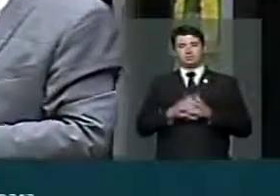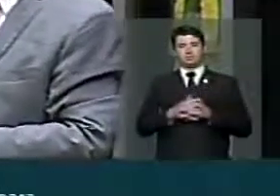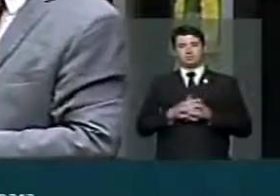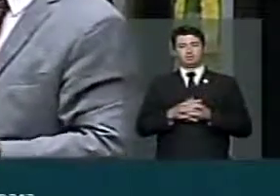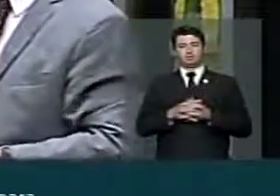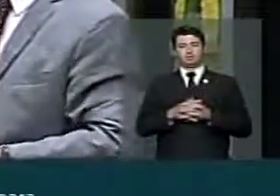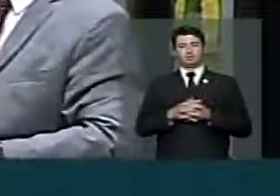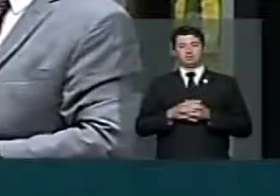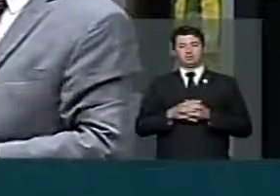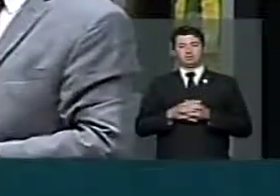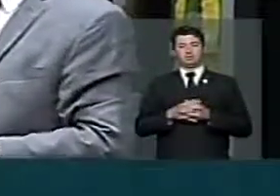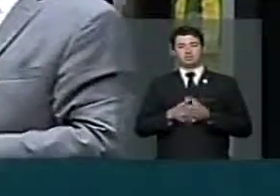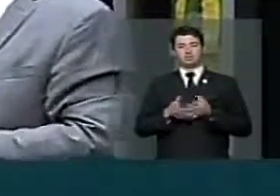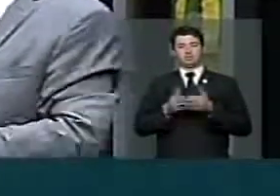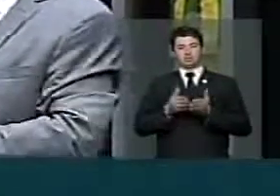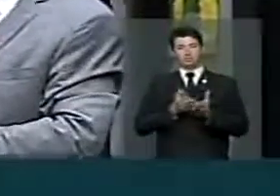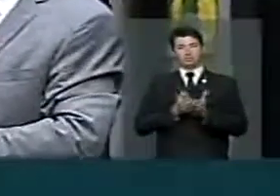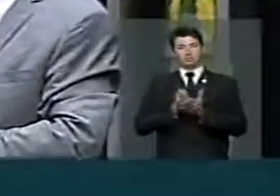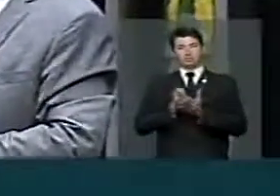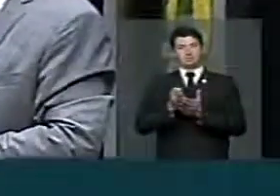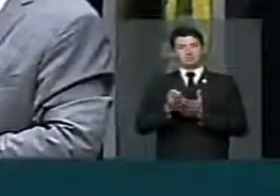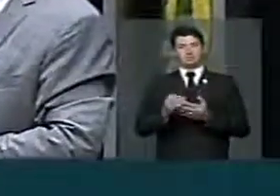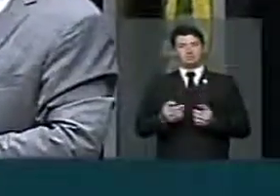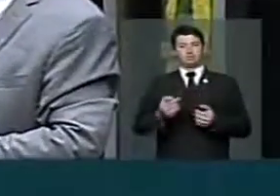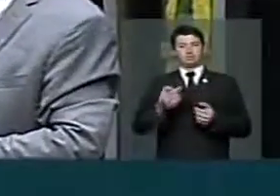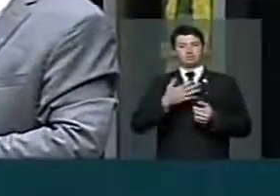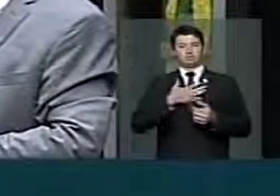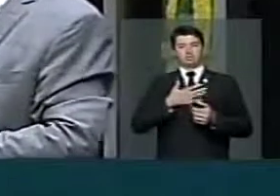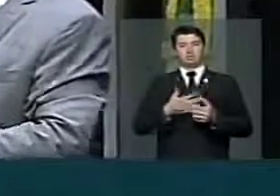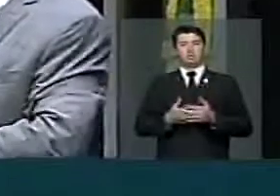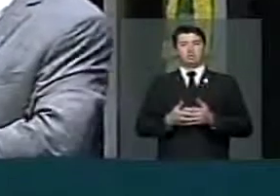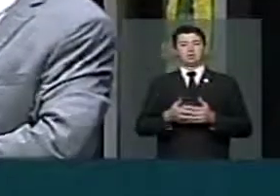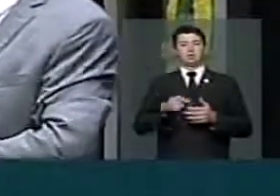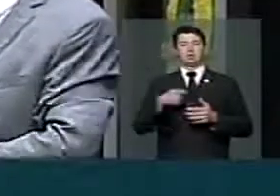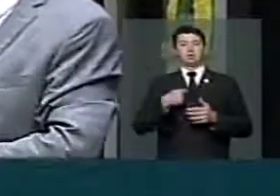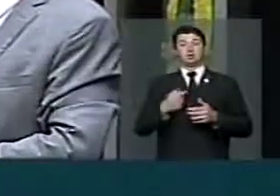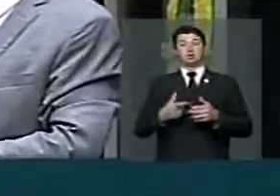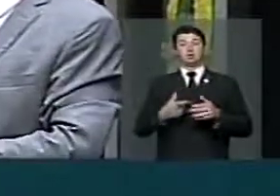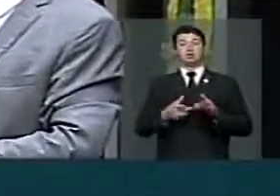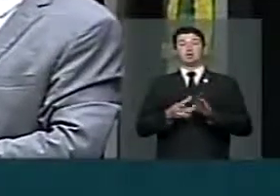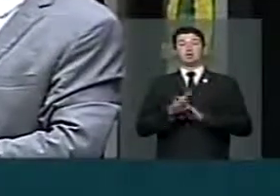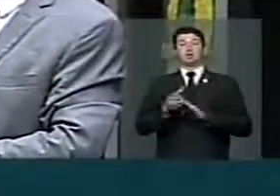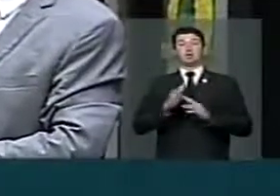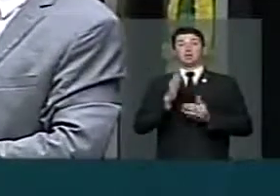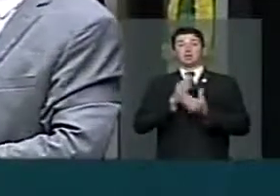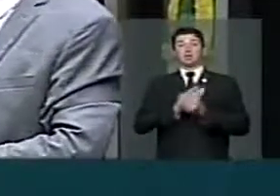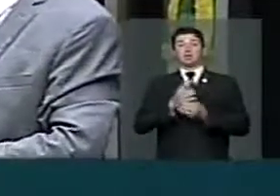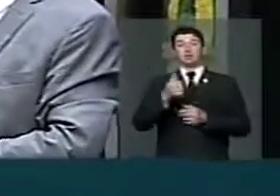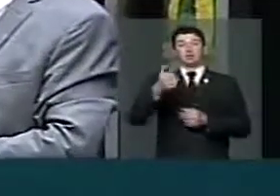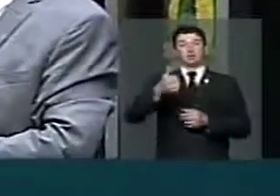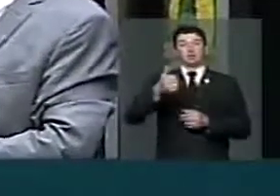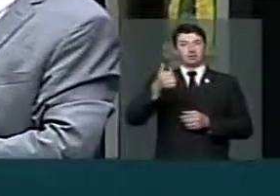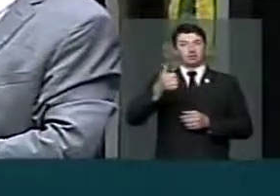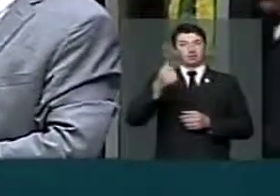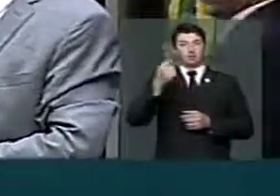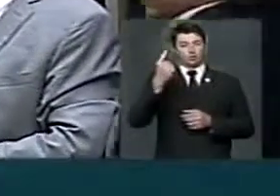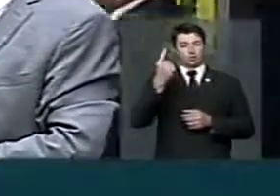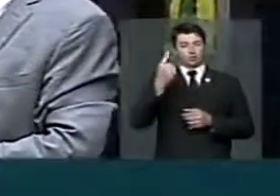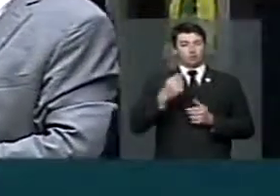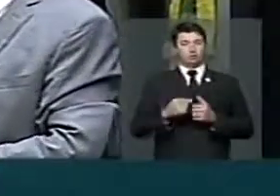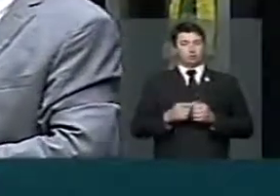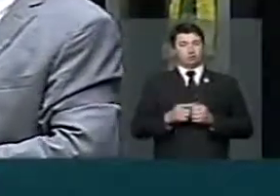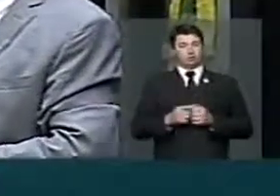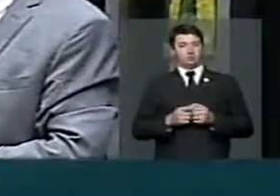começasse pela condição que eu tenho de encaminhamento do requerimento de retirar de